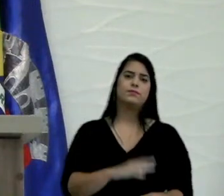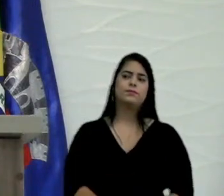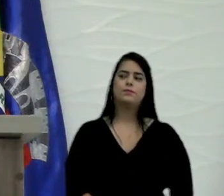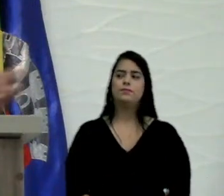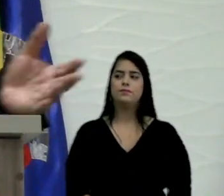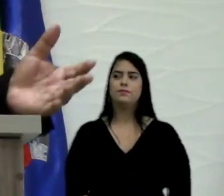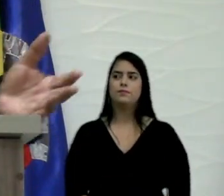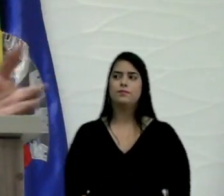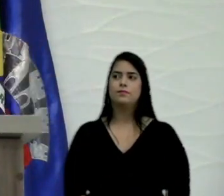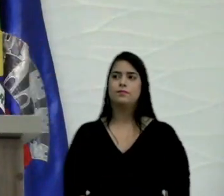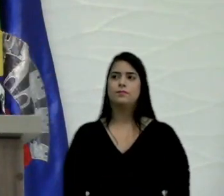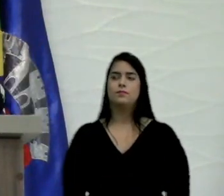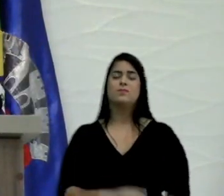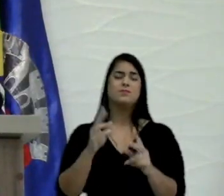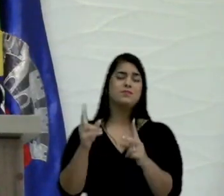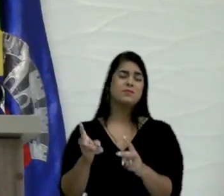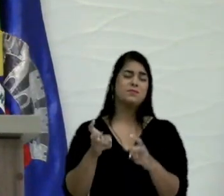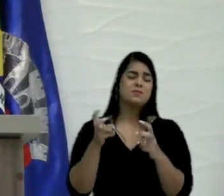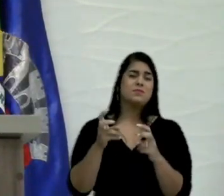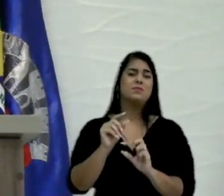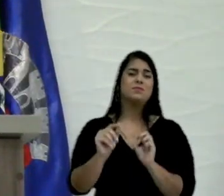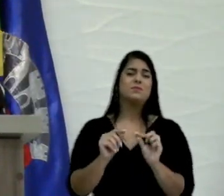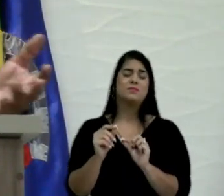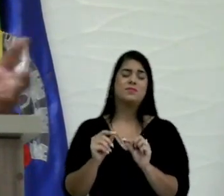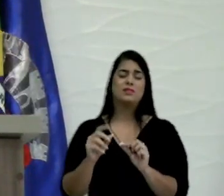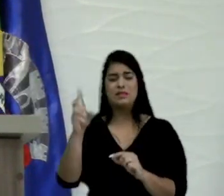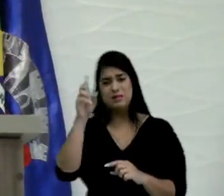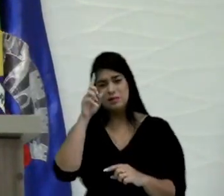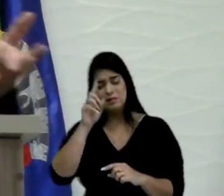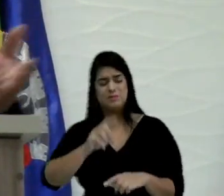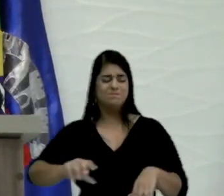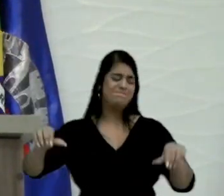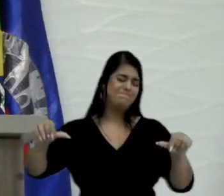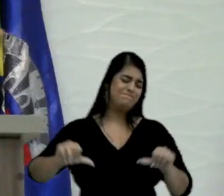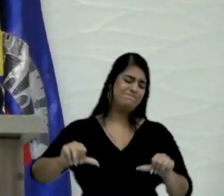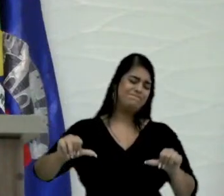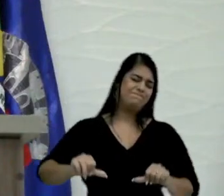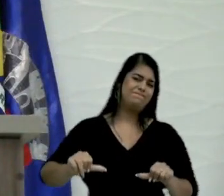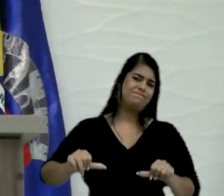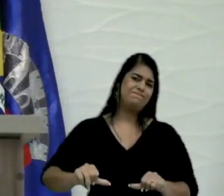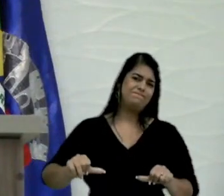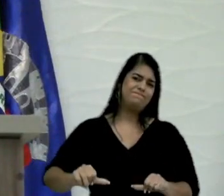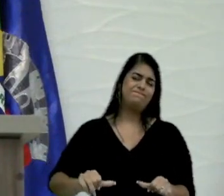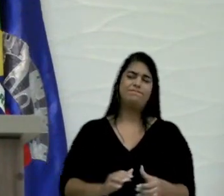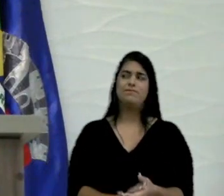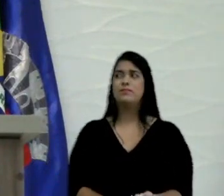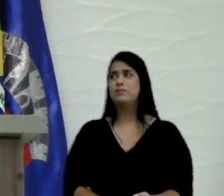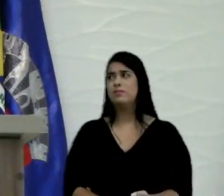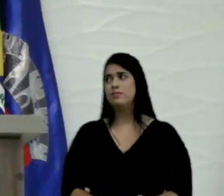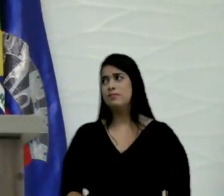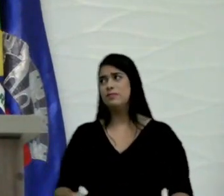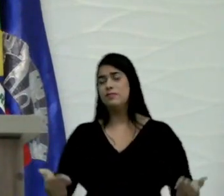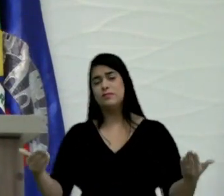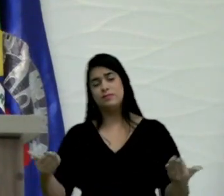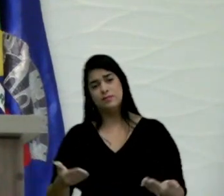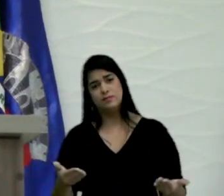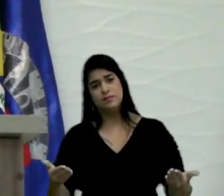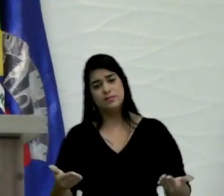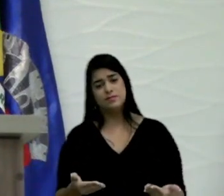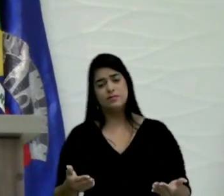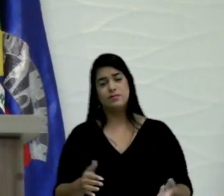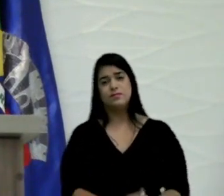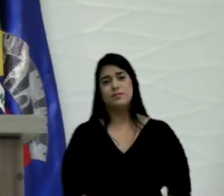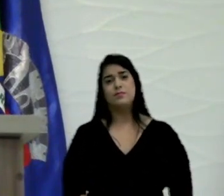e a v a cada dia piorando vai piorando vai piorando hoje na